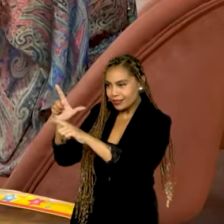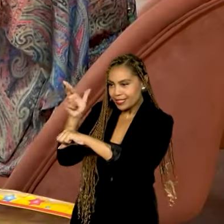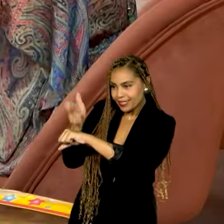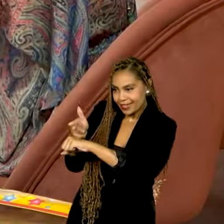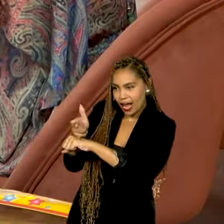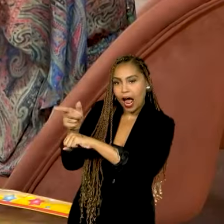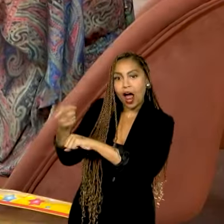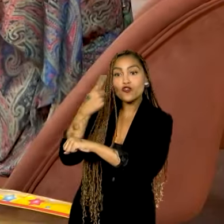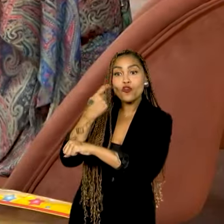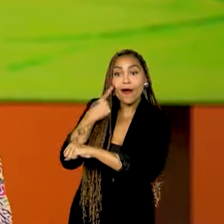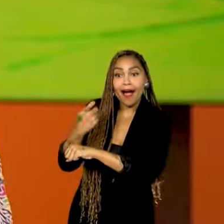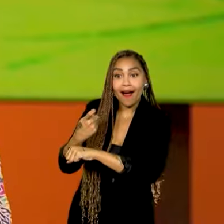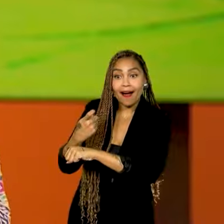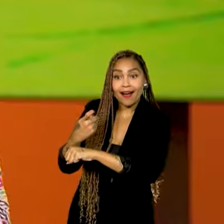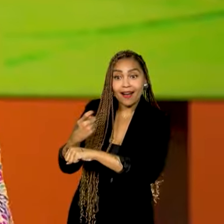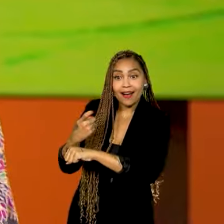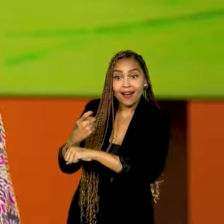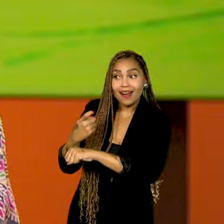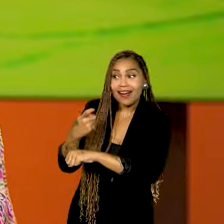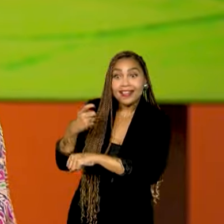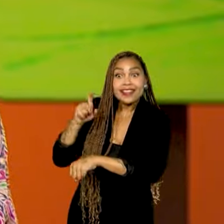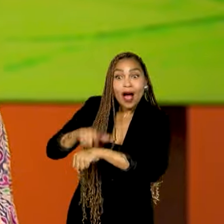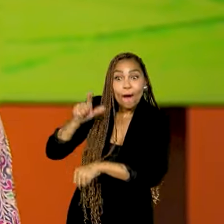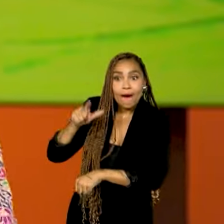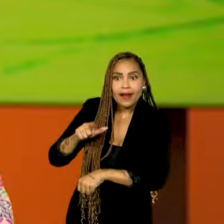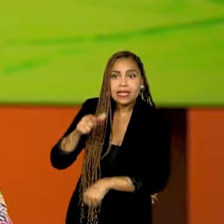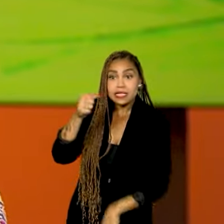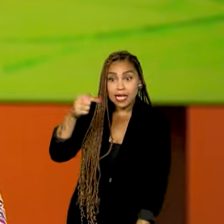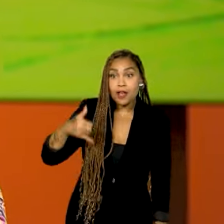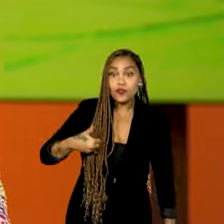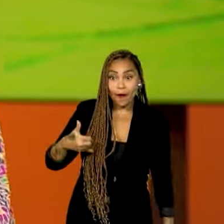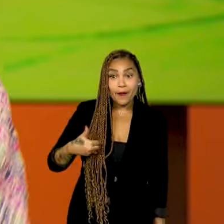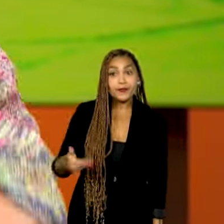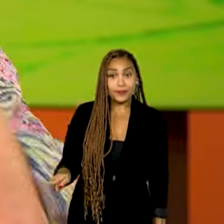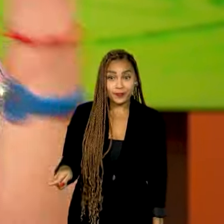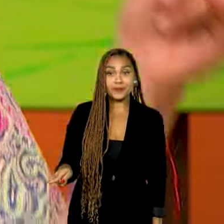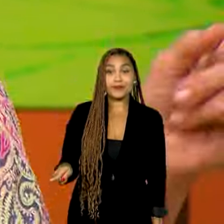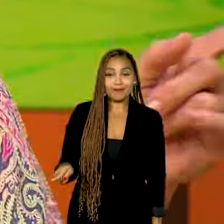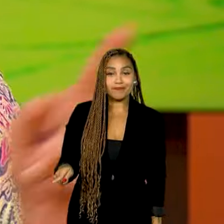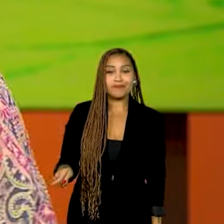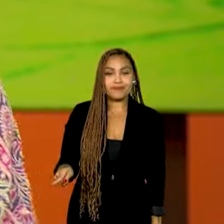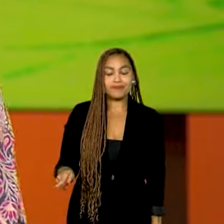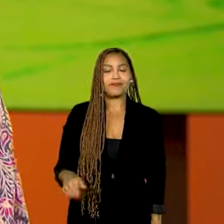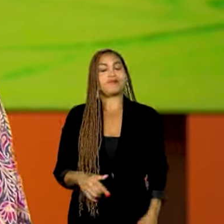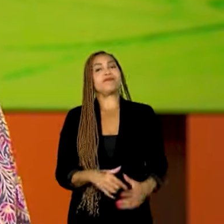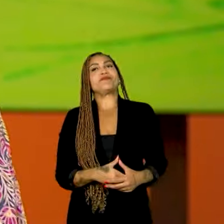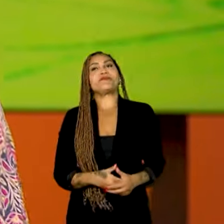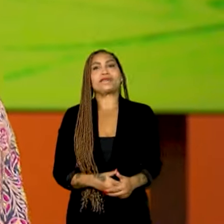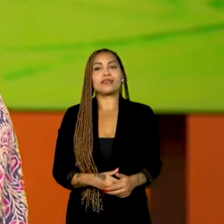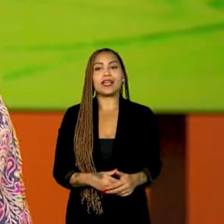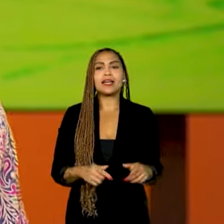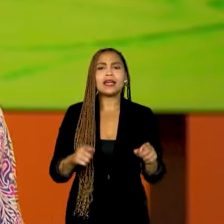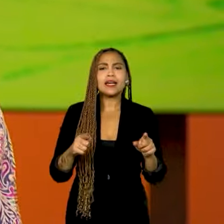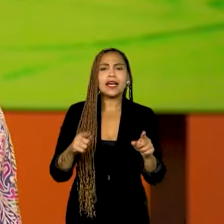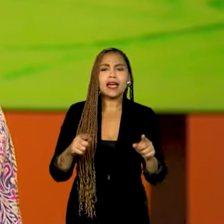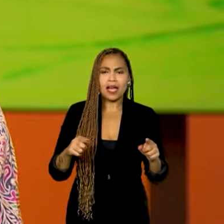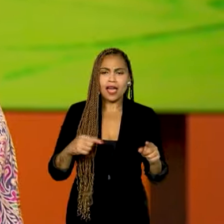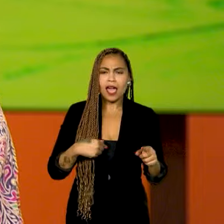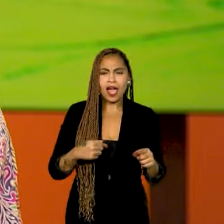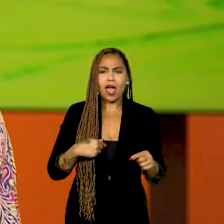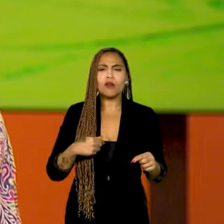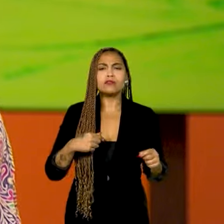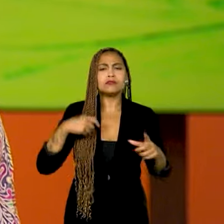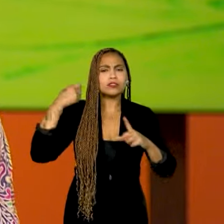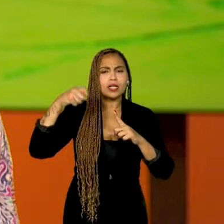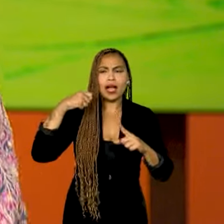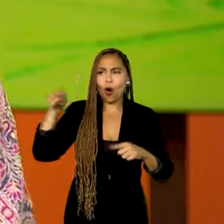Carla. Que danada. Aos 7. Aos 7 anos. Quando eu vi essa cena também, outra cena que eu não esqueço, isso eu falo sempre. Quando eu vi, eu tô fazendo não sei o que, aí só vejo o olhinho dela